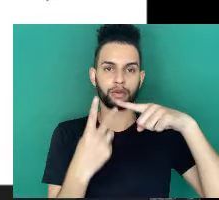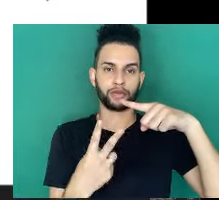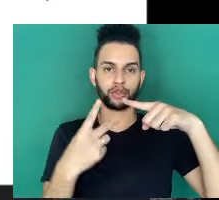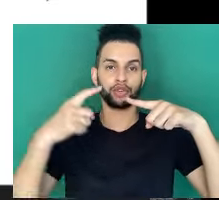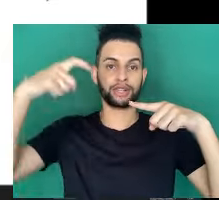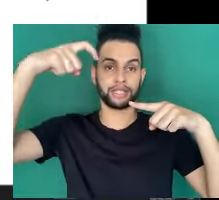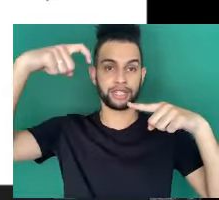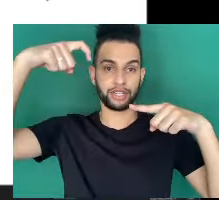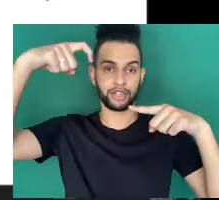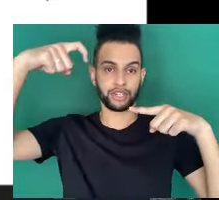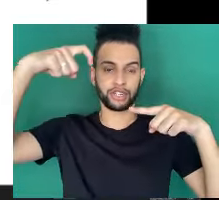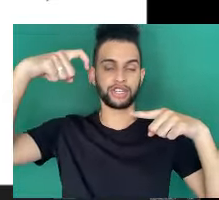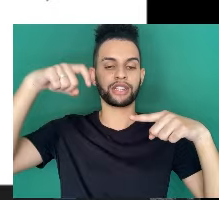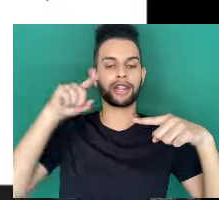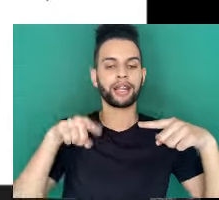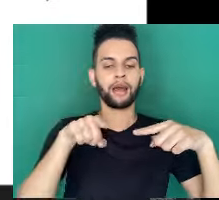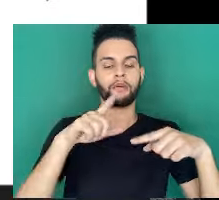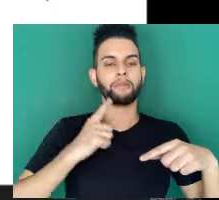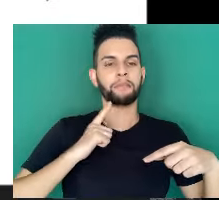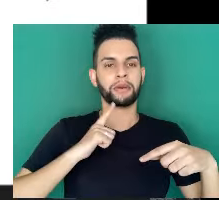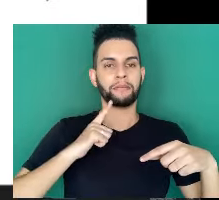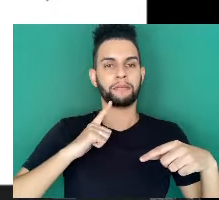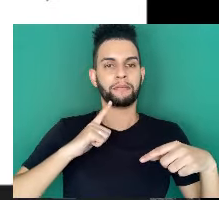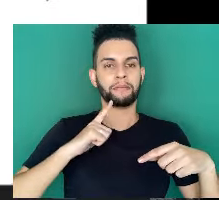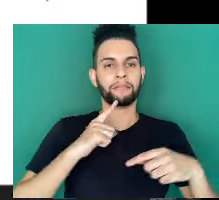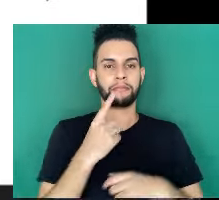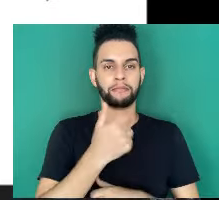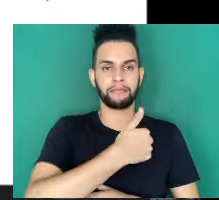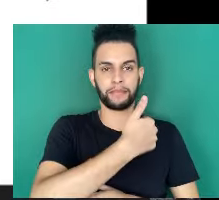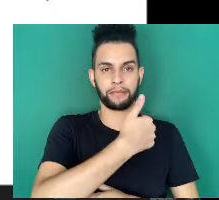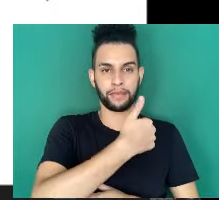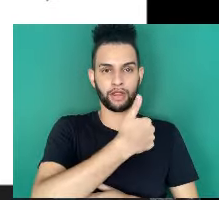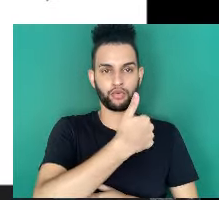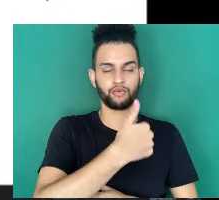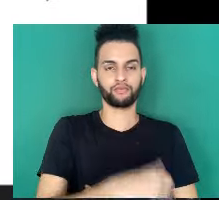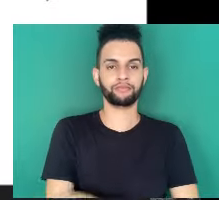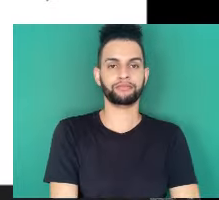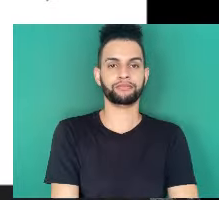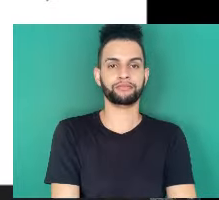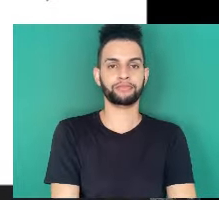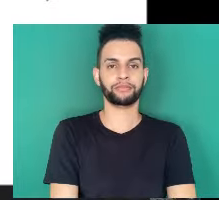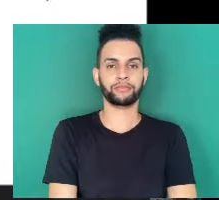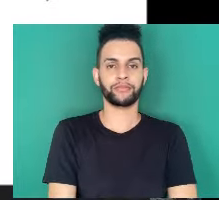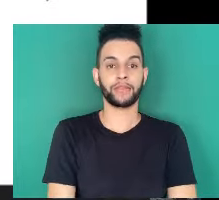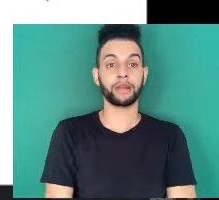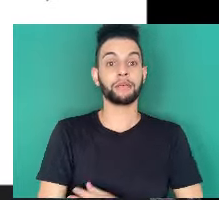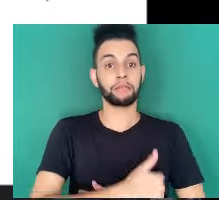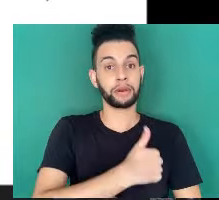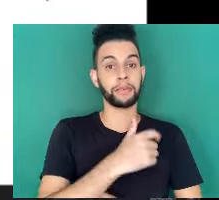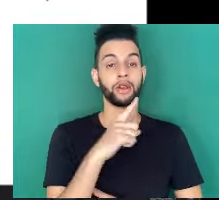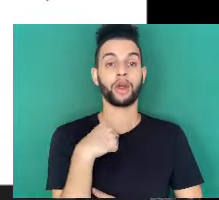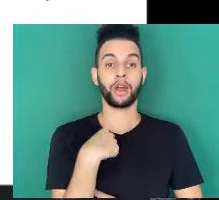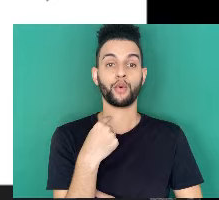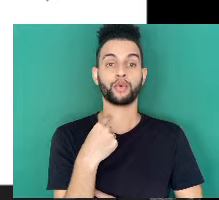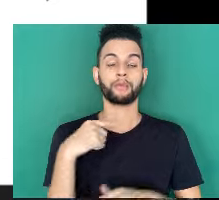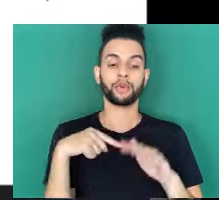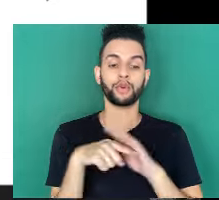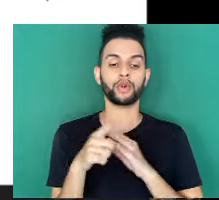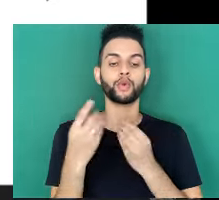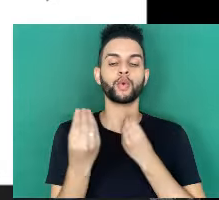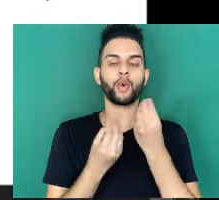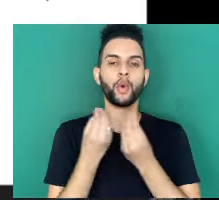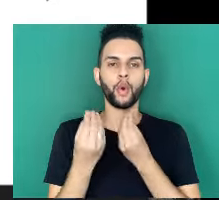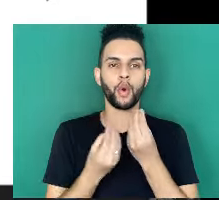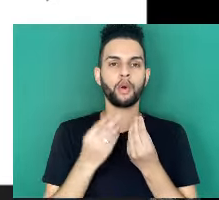primeiro gráfico aqui. Nesse primeiro limite, eu estou perguntando qual vai ser o comportamento da